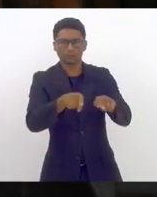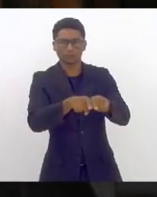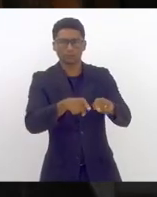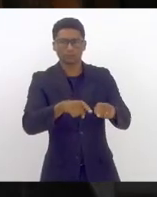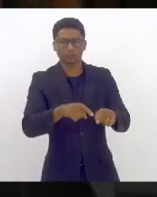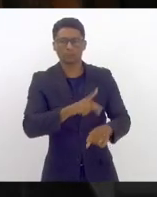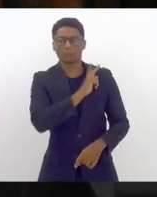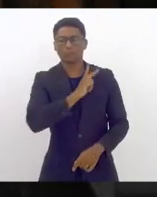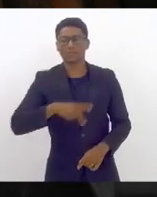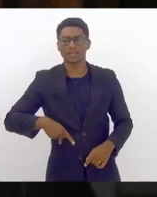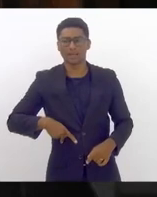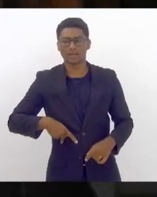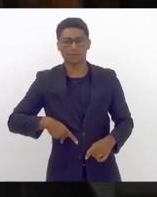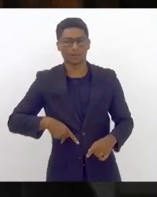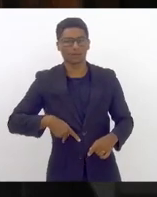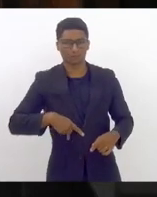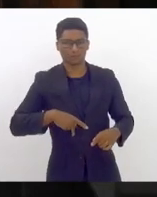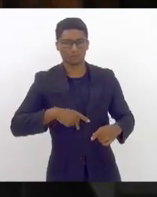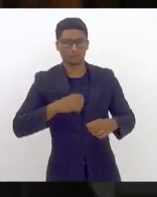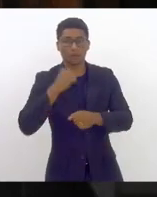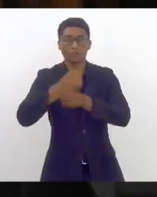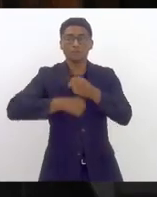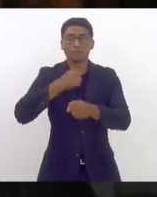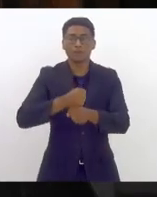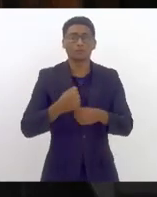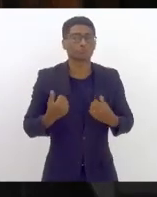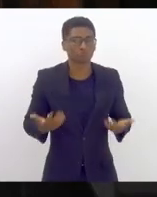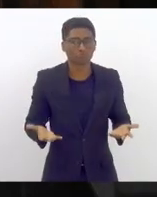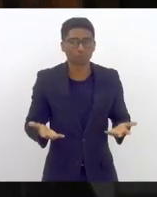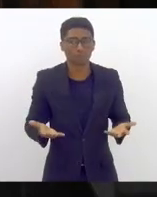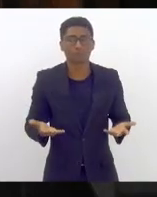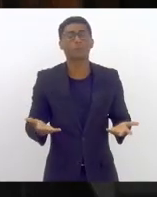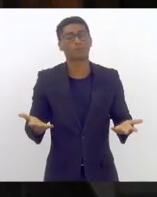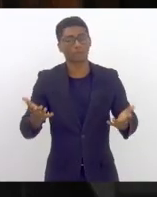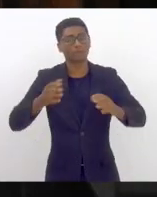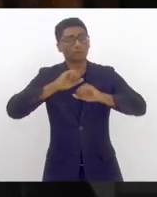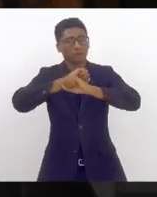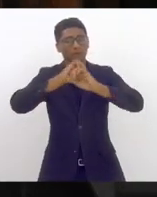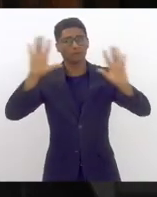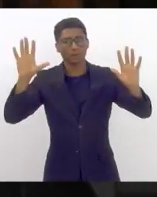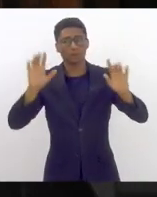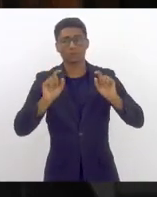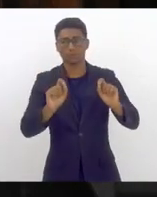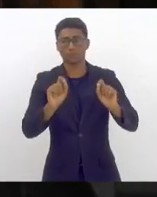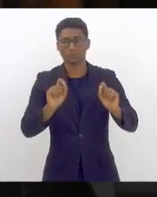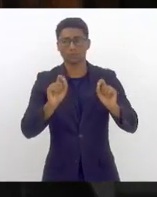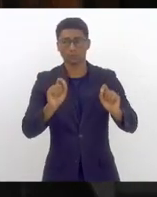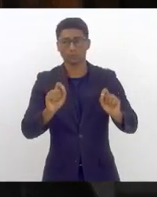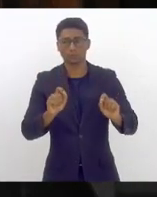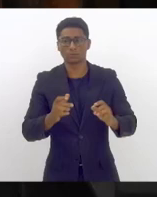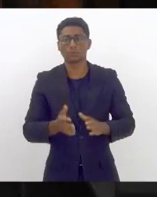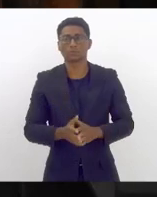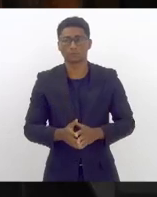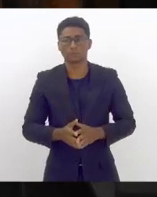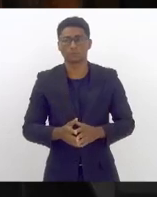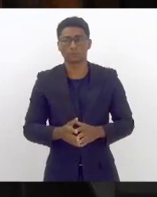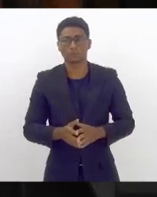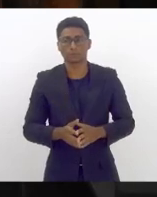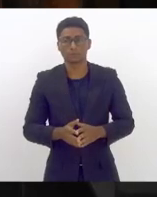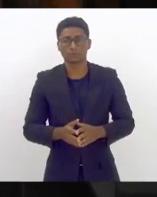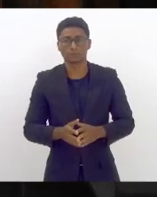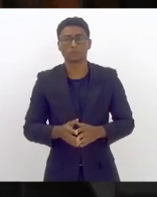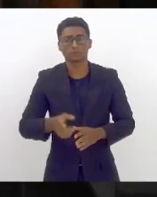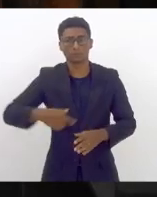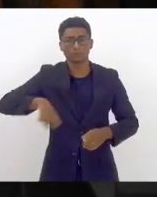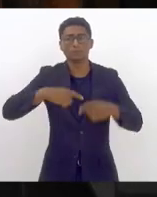da presidência da República. Fica claro, e cada vez mais claro, que nós temos por cristalino entender